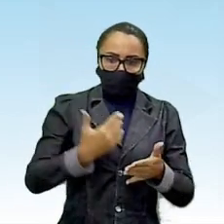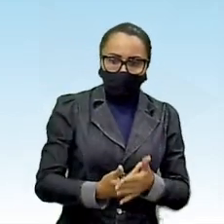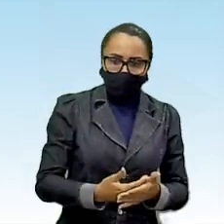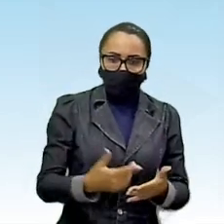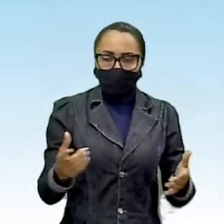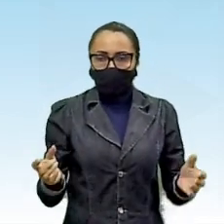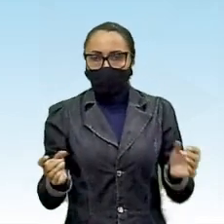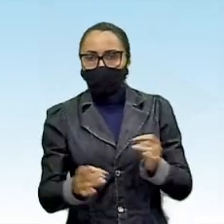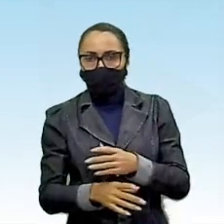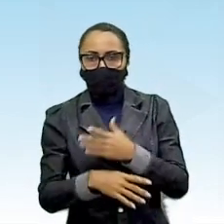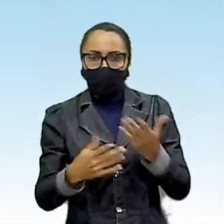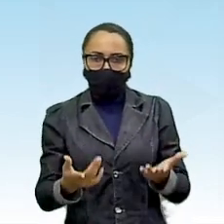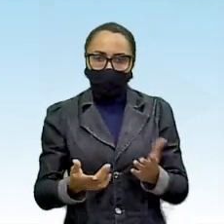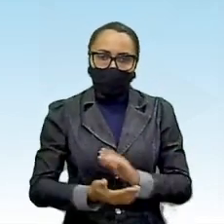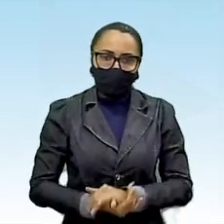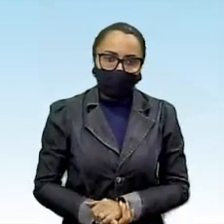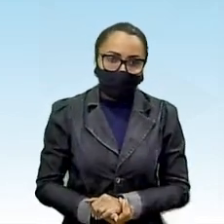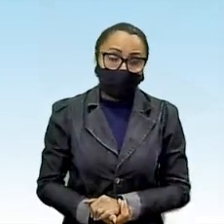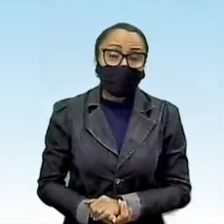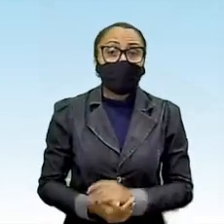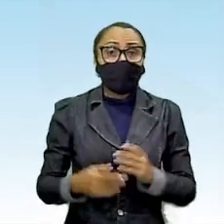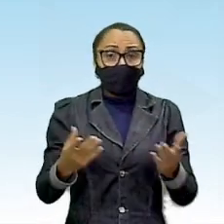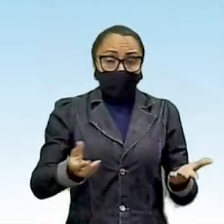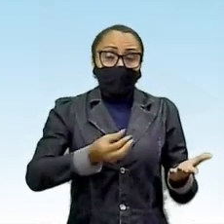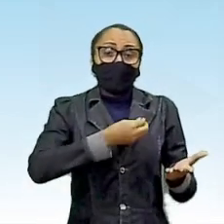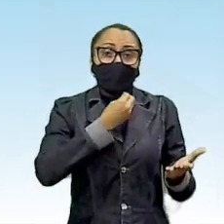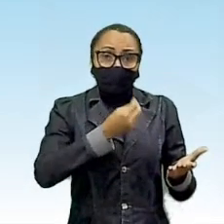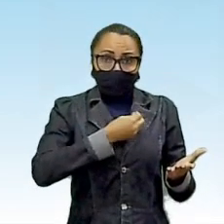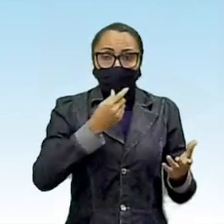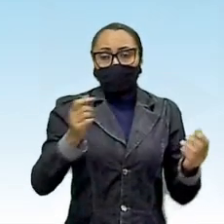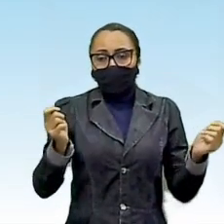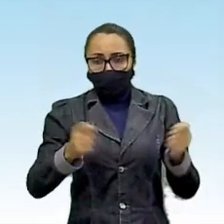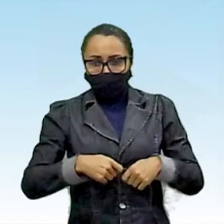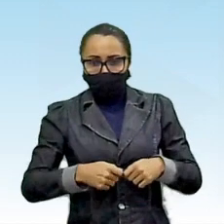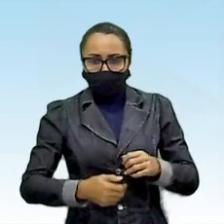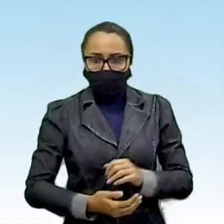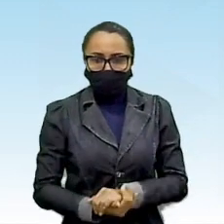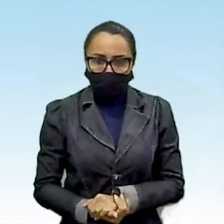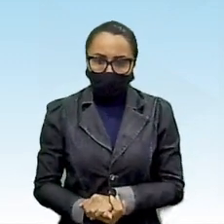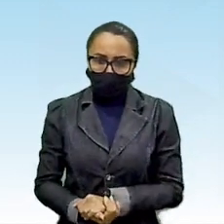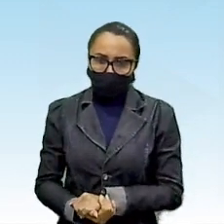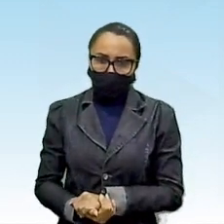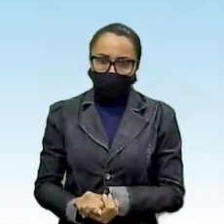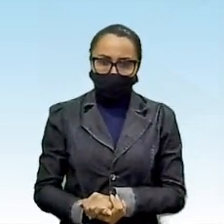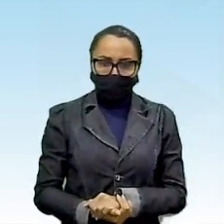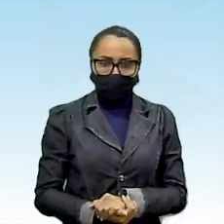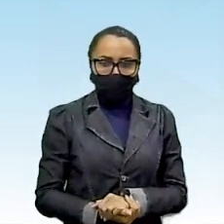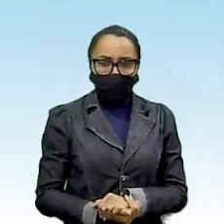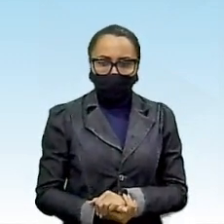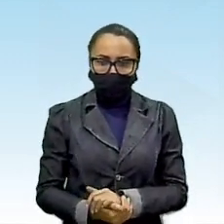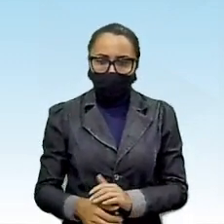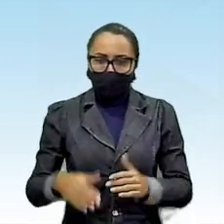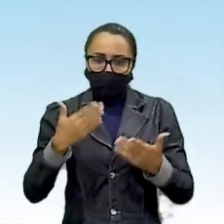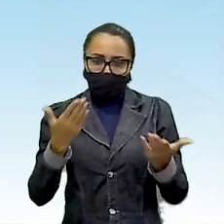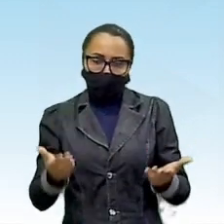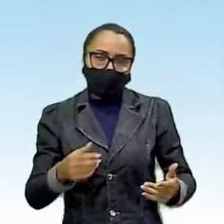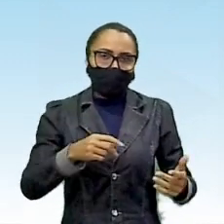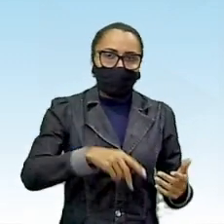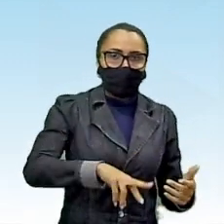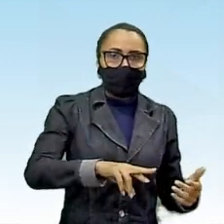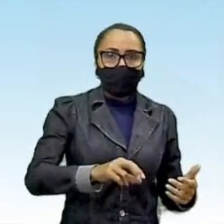obra. Então, existe essa possibilidade. E aí, na